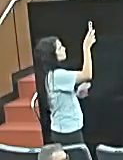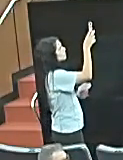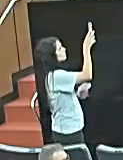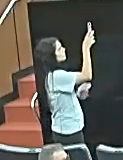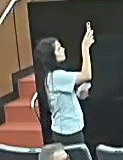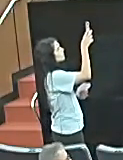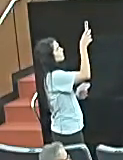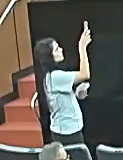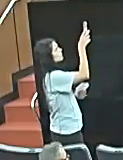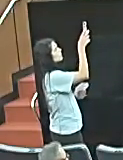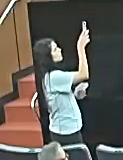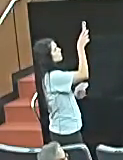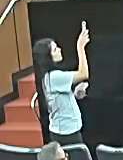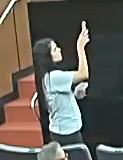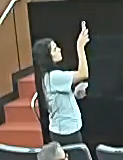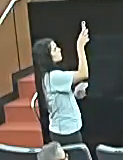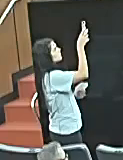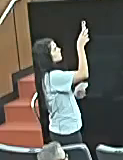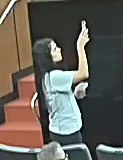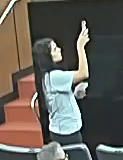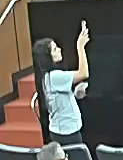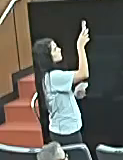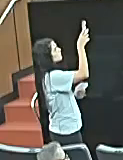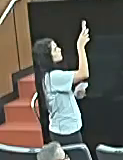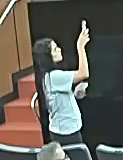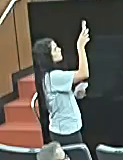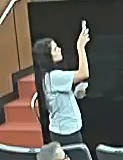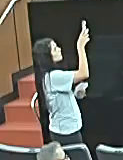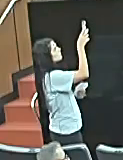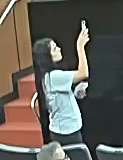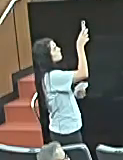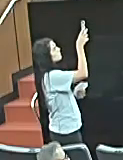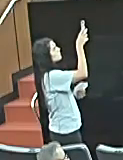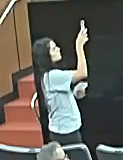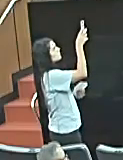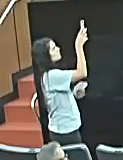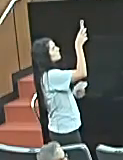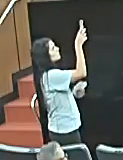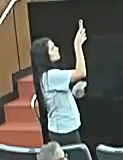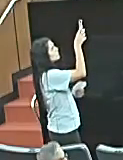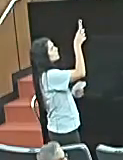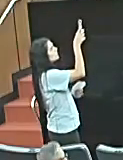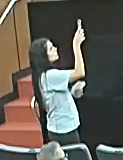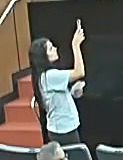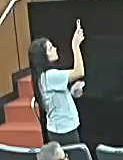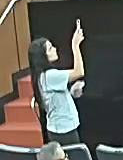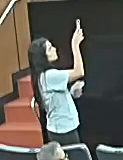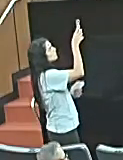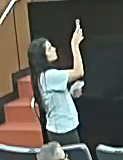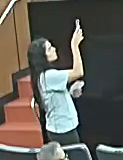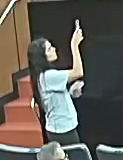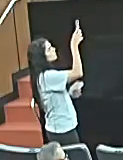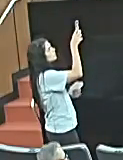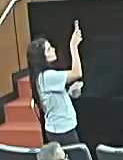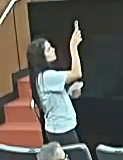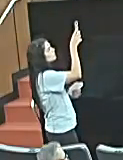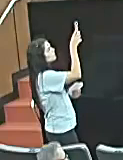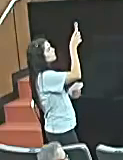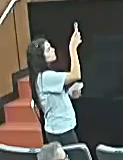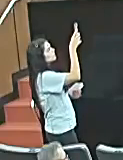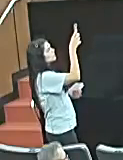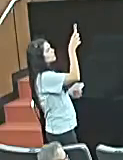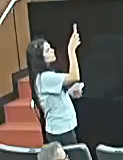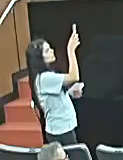pretinho ao joão leite voltou no entanto o senhor deputado é